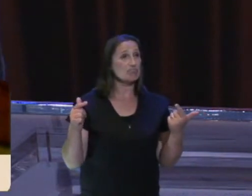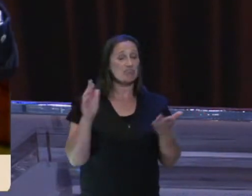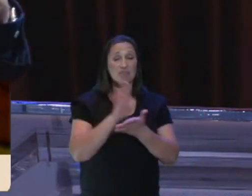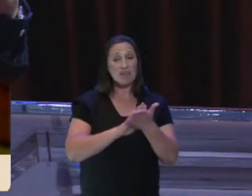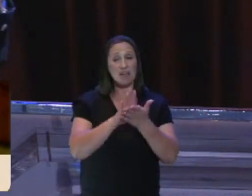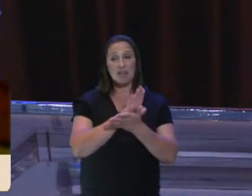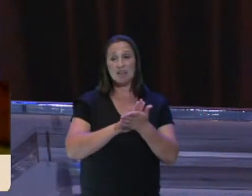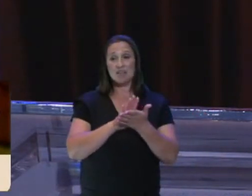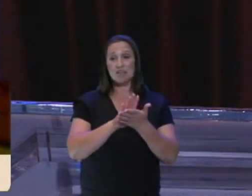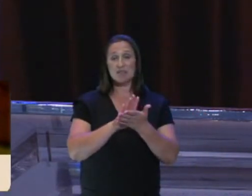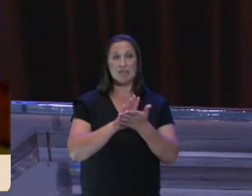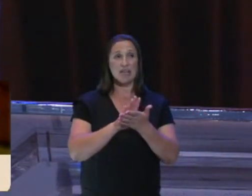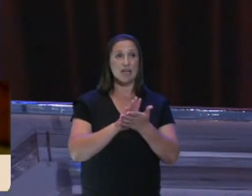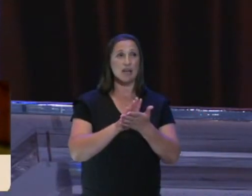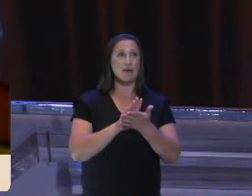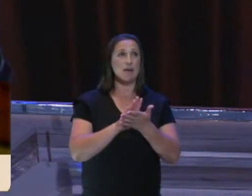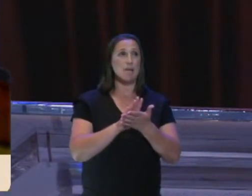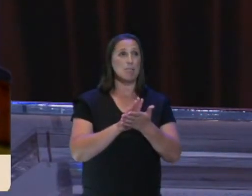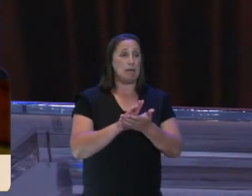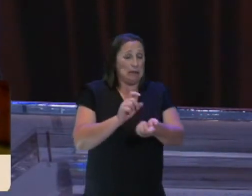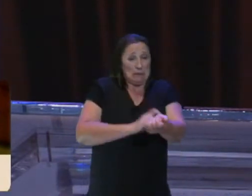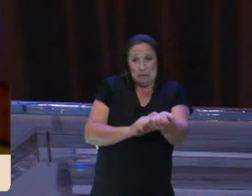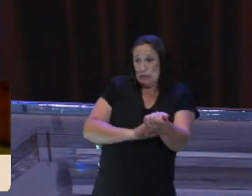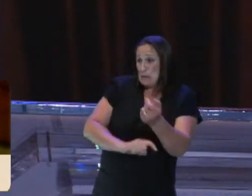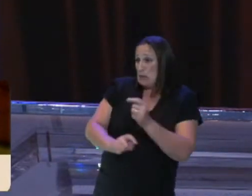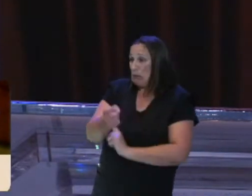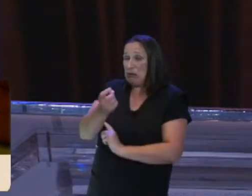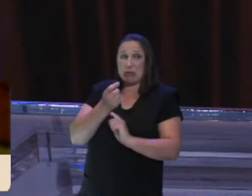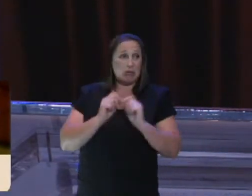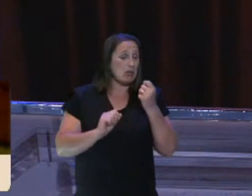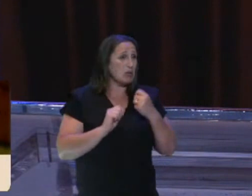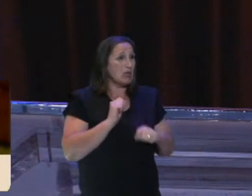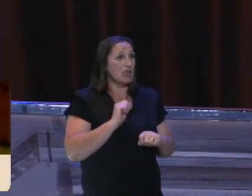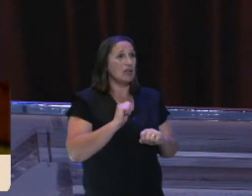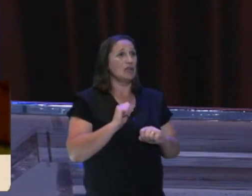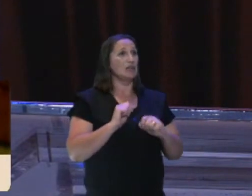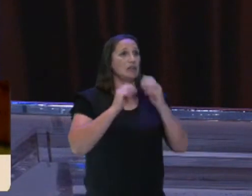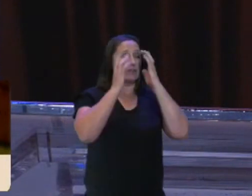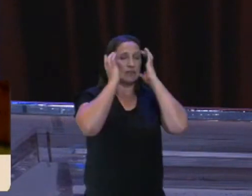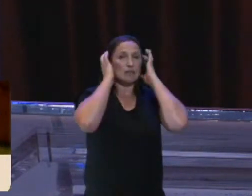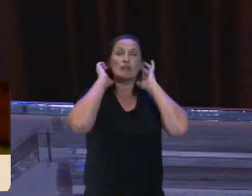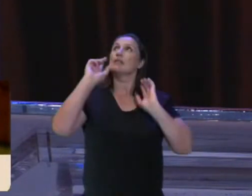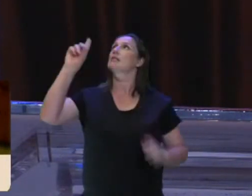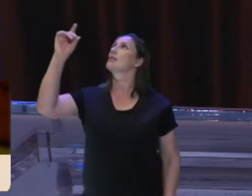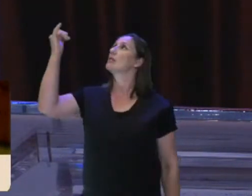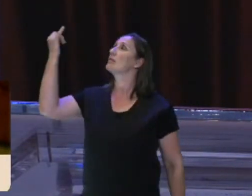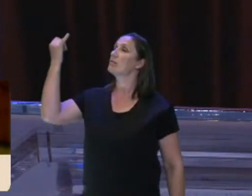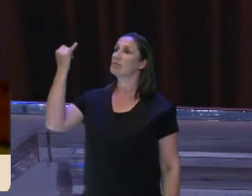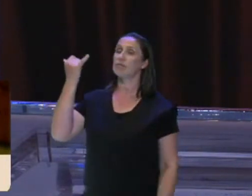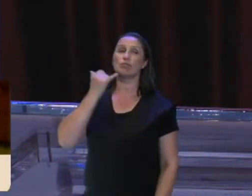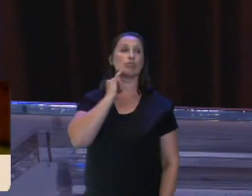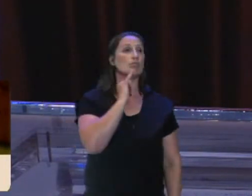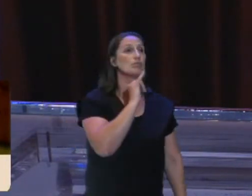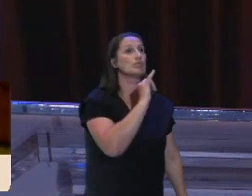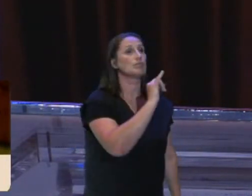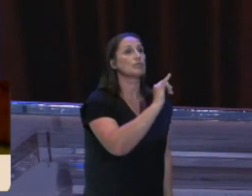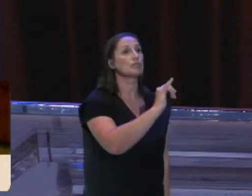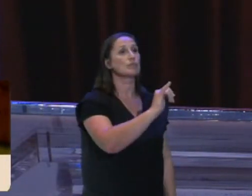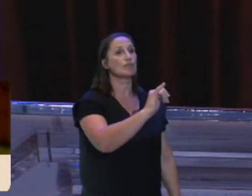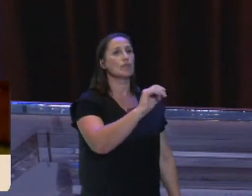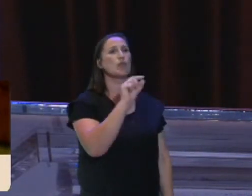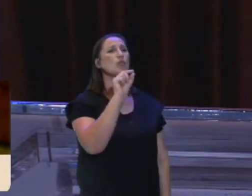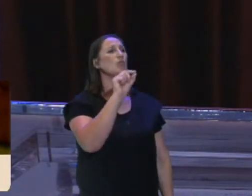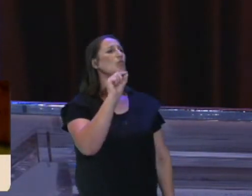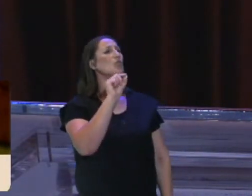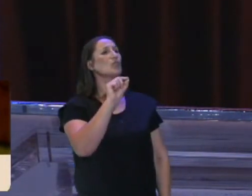Um estresse tão grande, não é? E o Senhor vai dizendo para a gente assim: o que você está fazendo aí, na sua